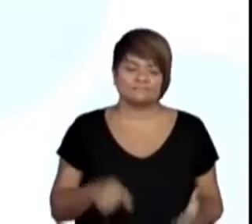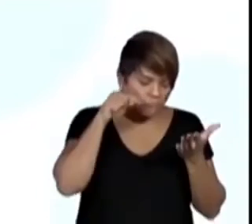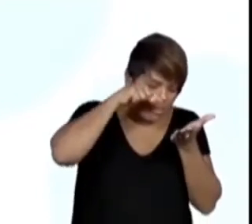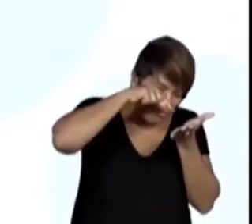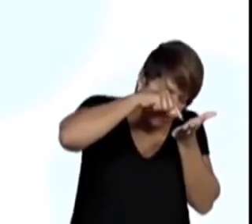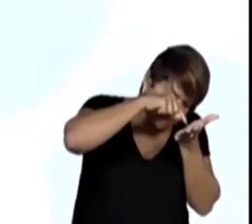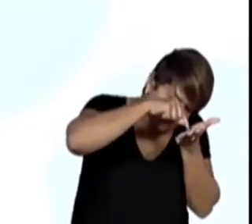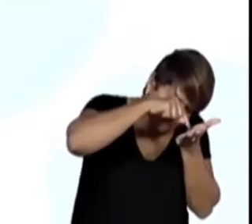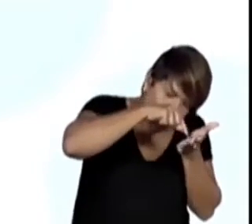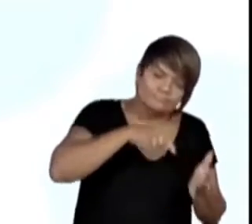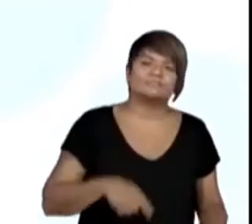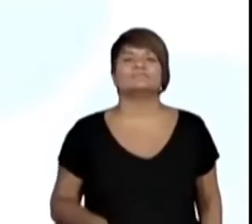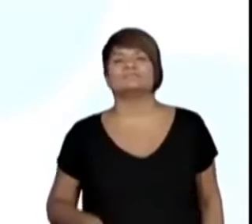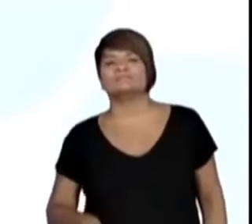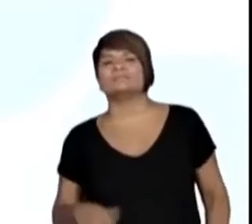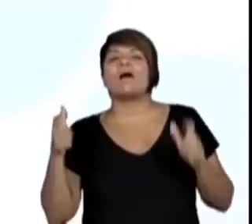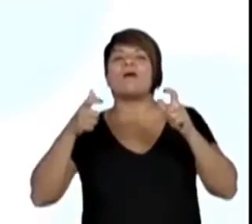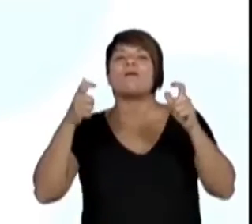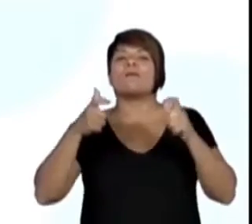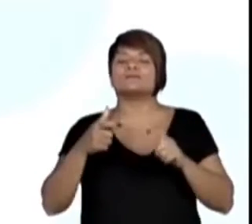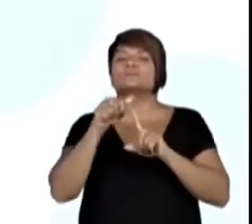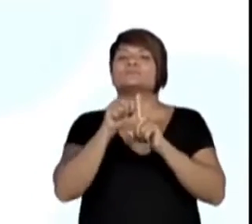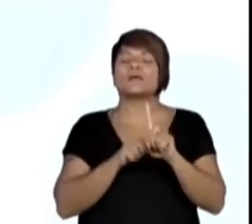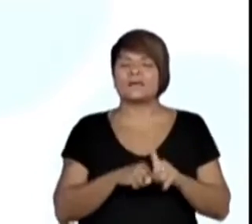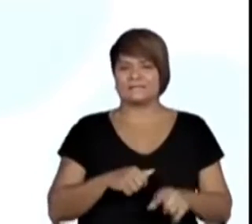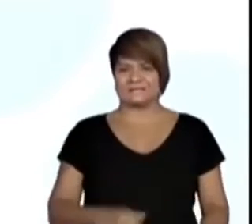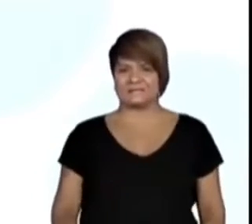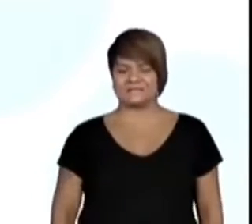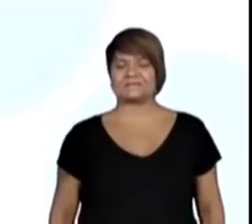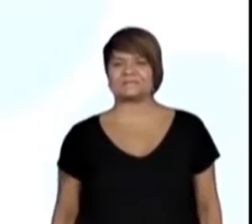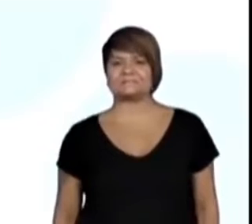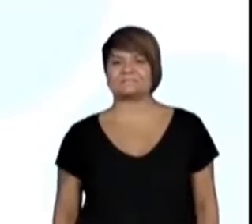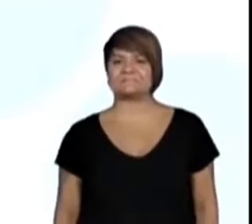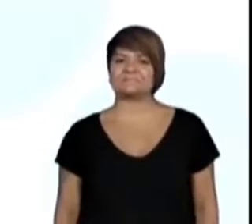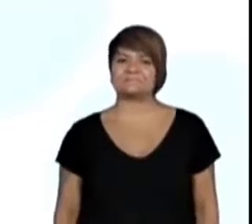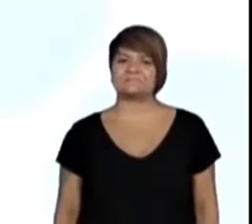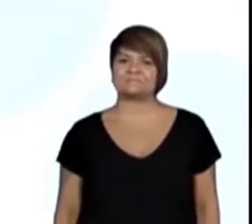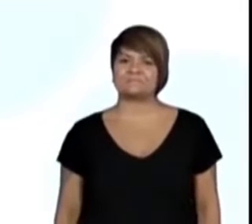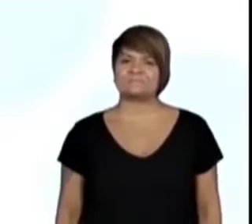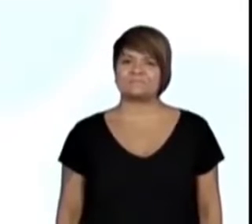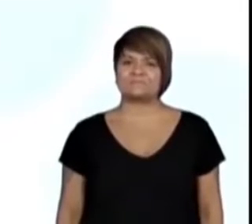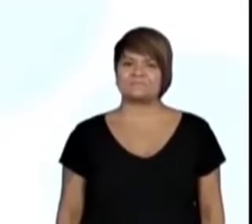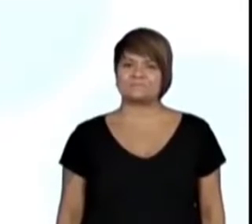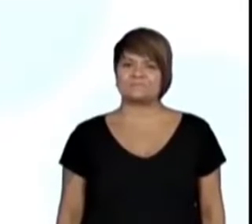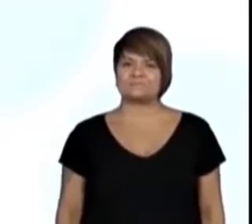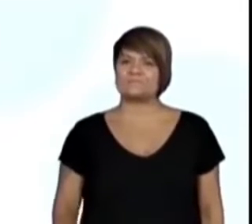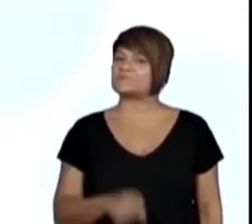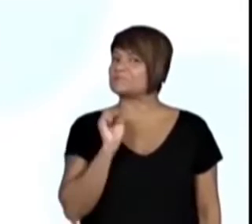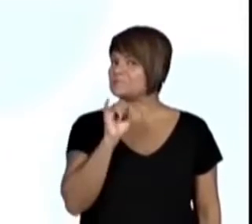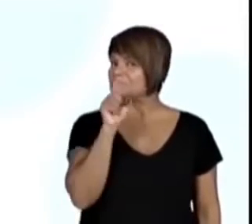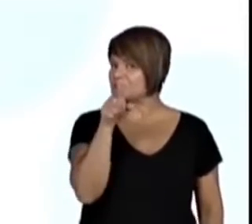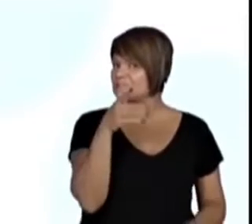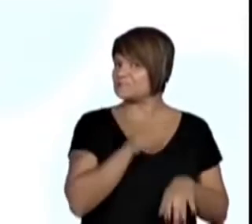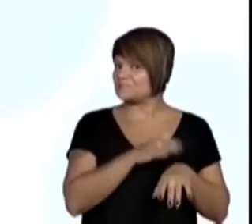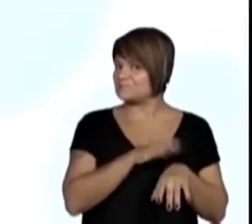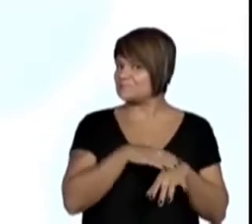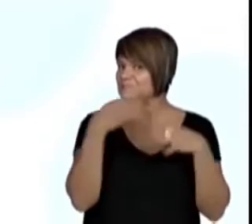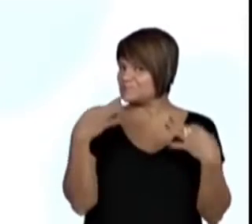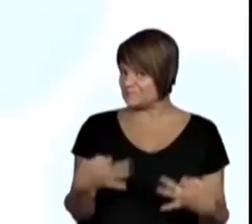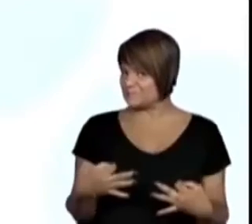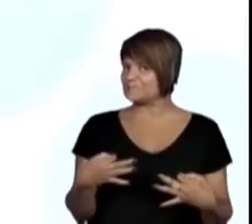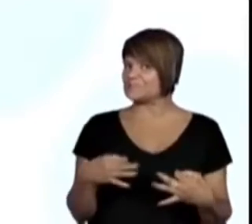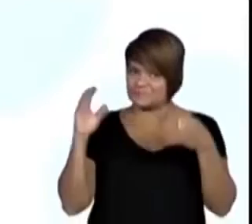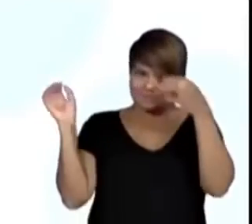Coloca o dedo em cima do mês que nós estamos. Se vocês fizerem certinho, eu acho